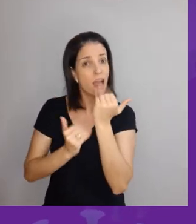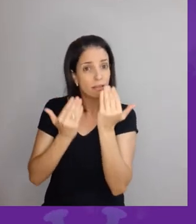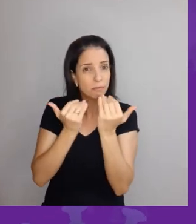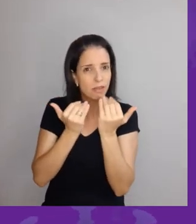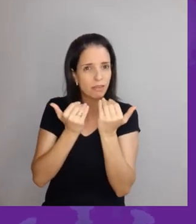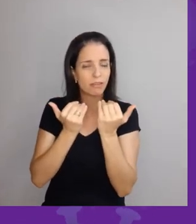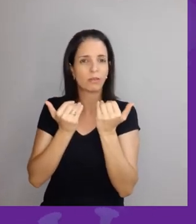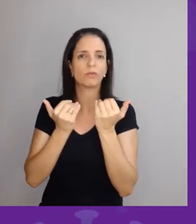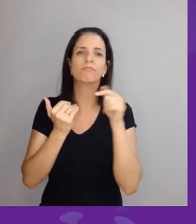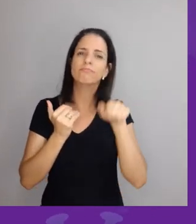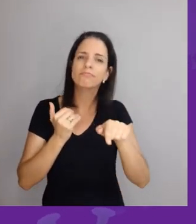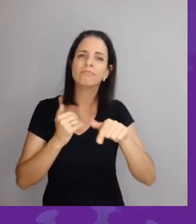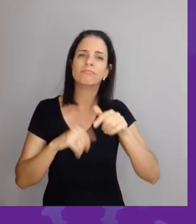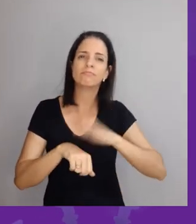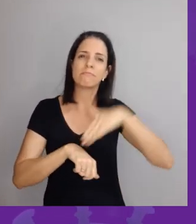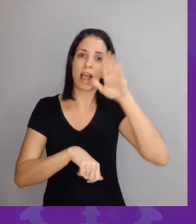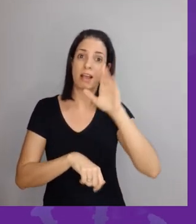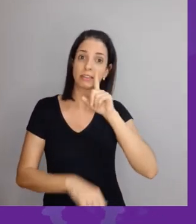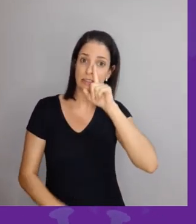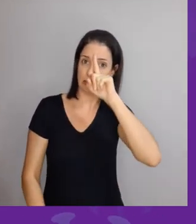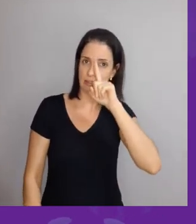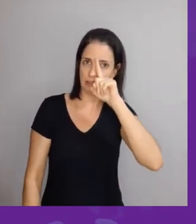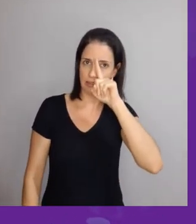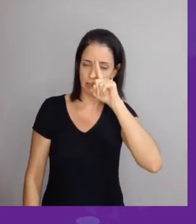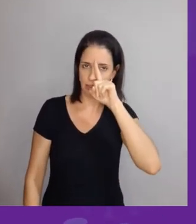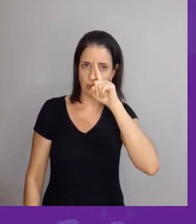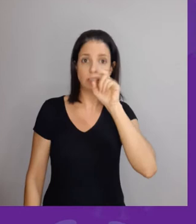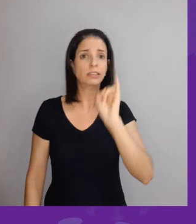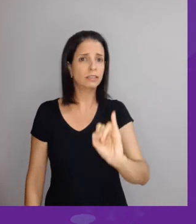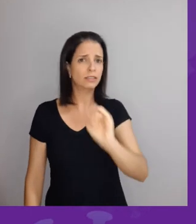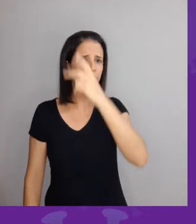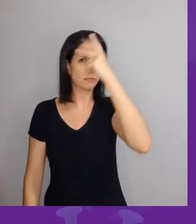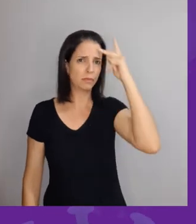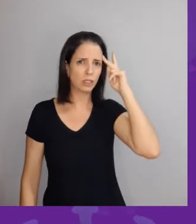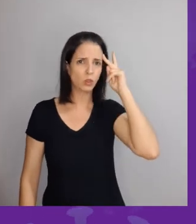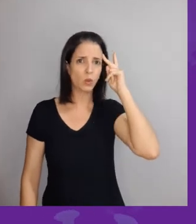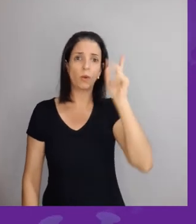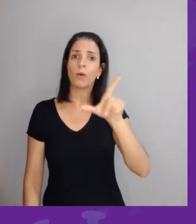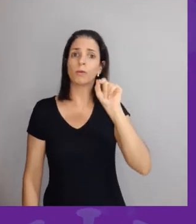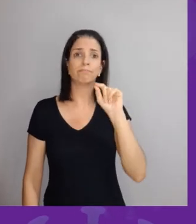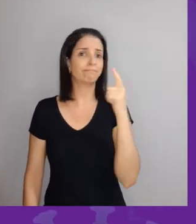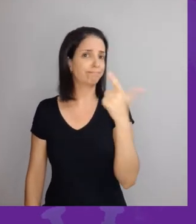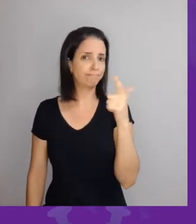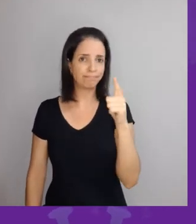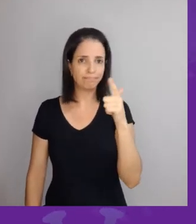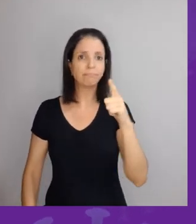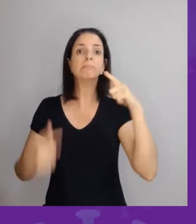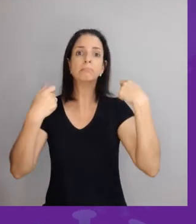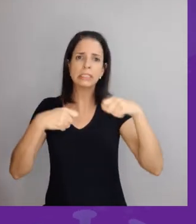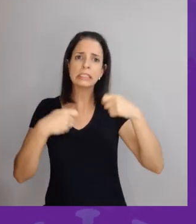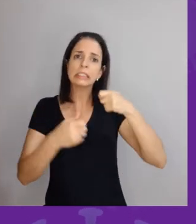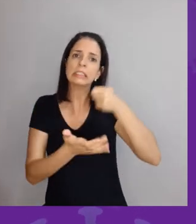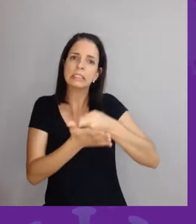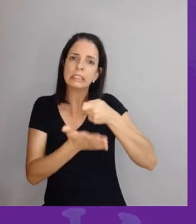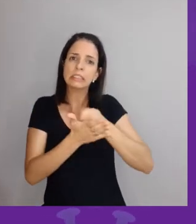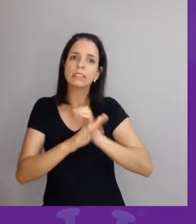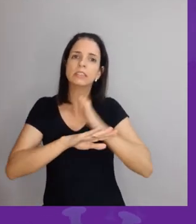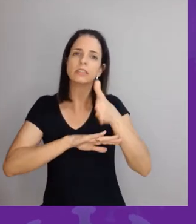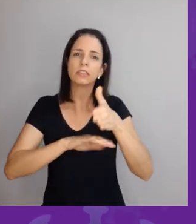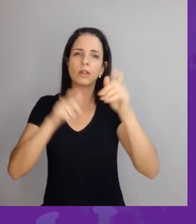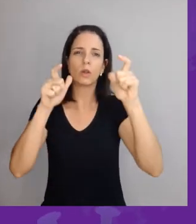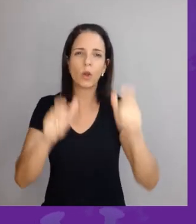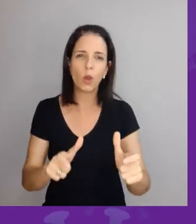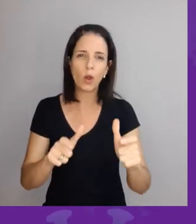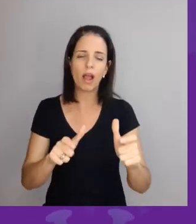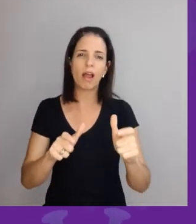sempre aumenta o risco em relação a isso então se a pessoa não tiver alternativa obrigatoriamente ela tiver que tomar uma